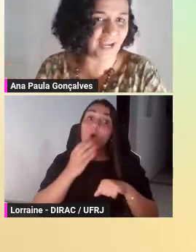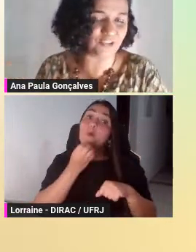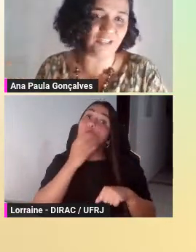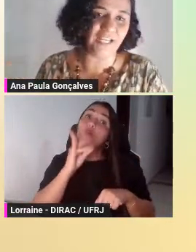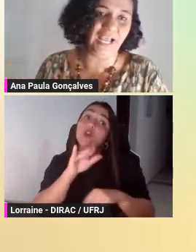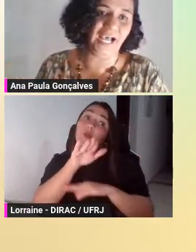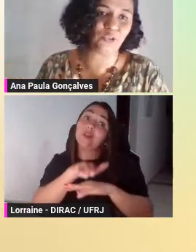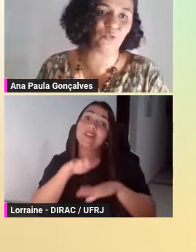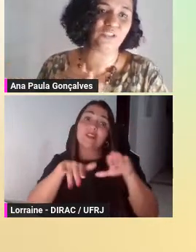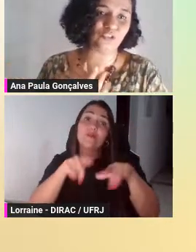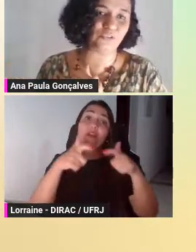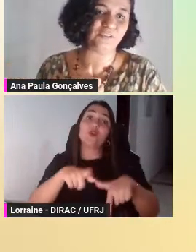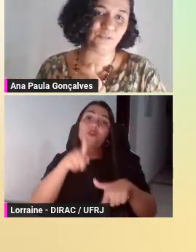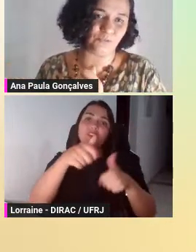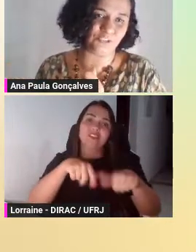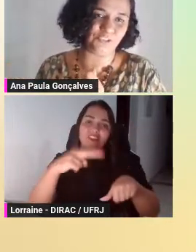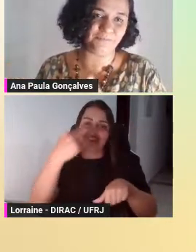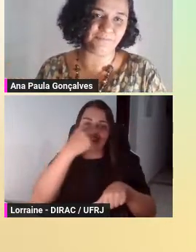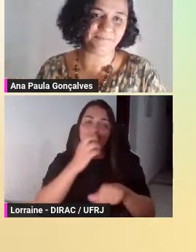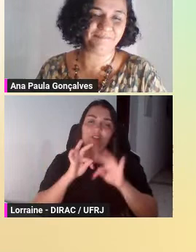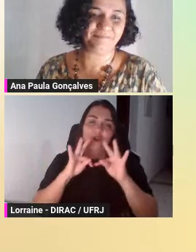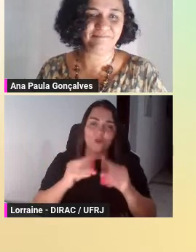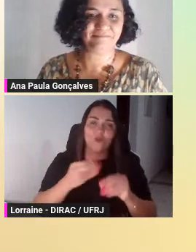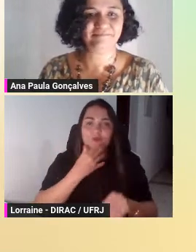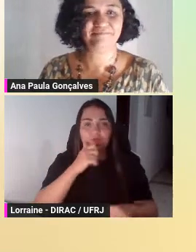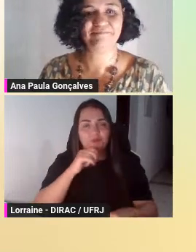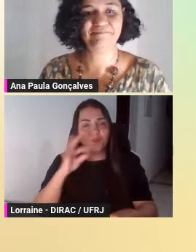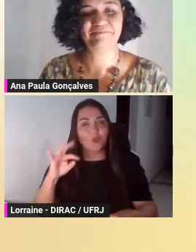boa tarde. A todas, todas e todos.